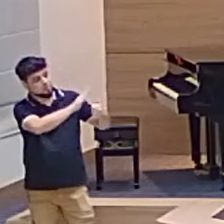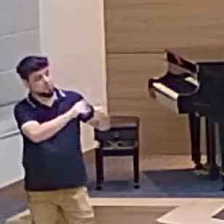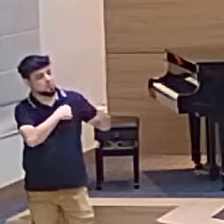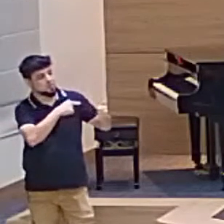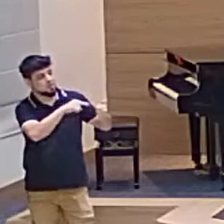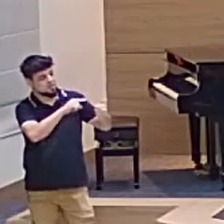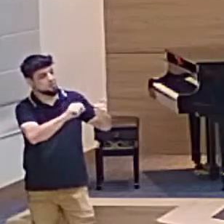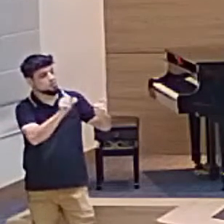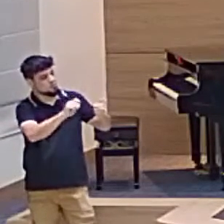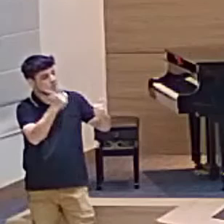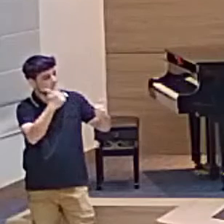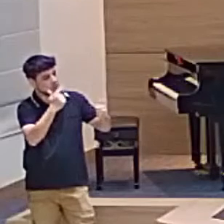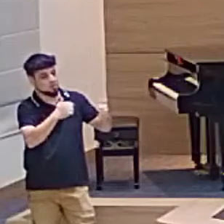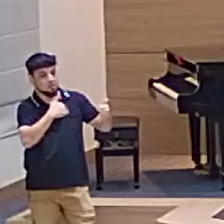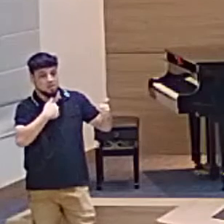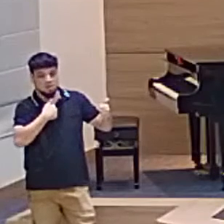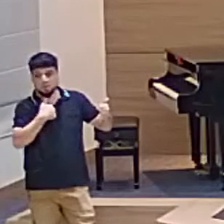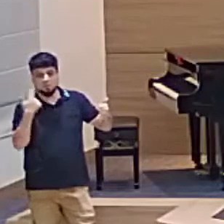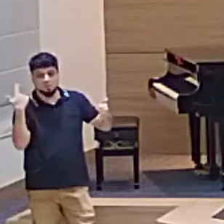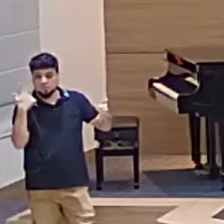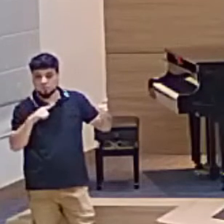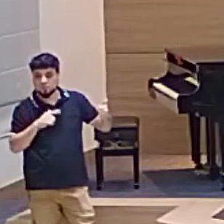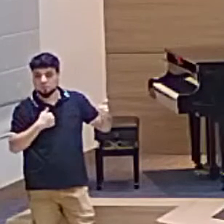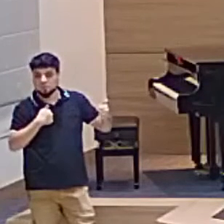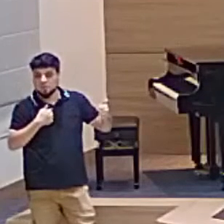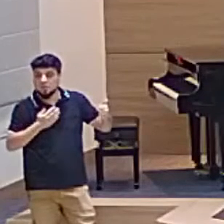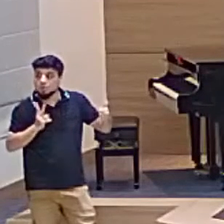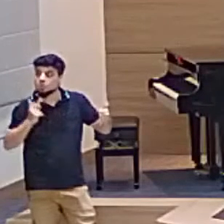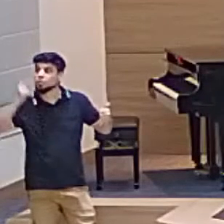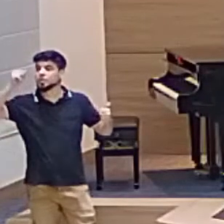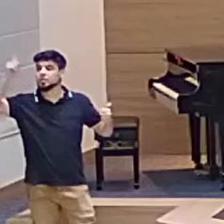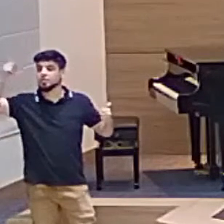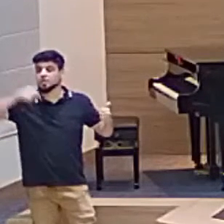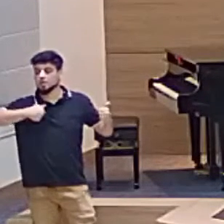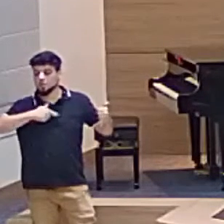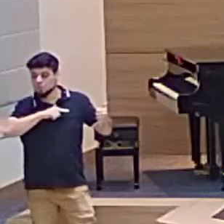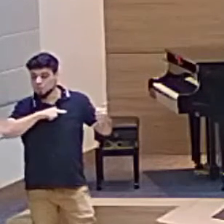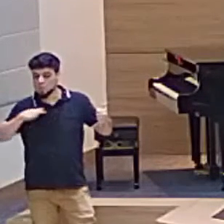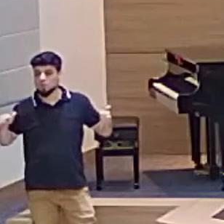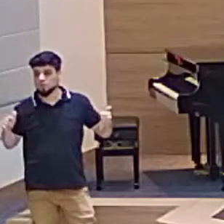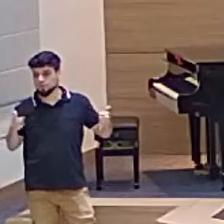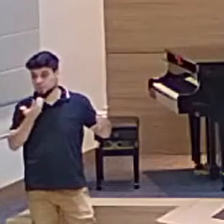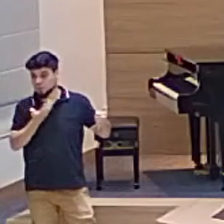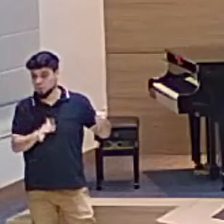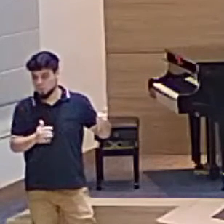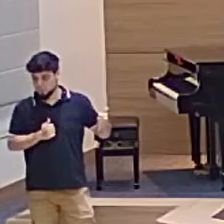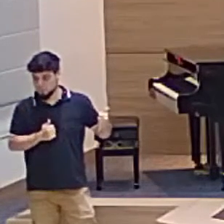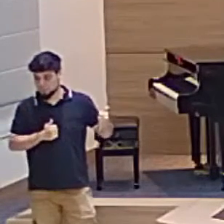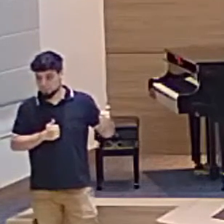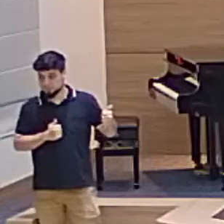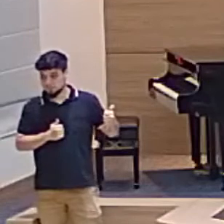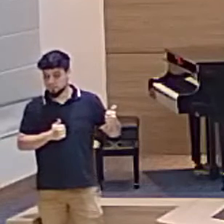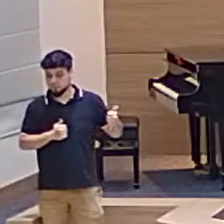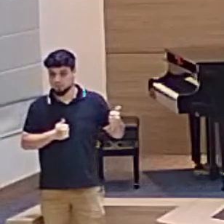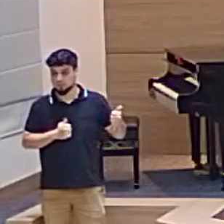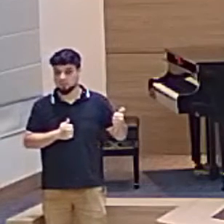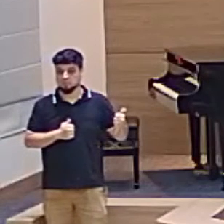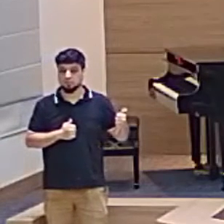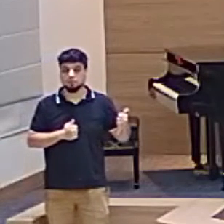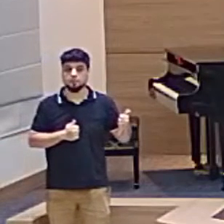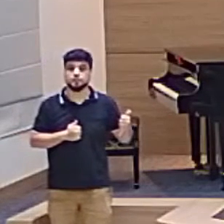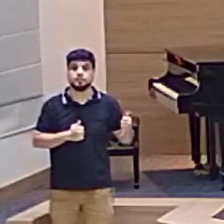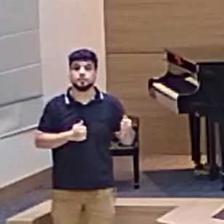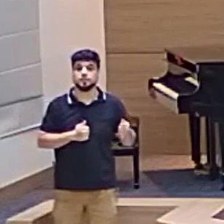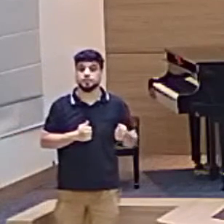pai produziu e ele mesmo não busca ele mesmo é vazio talvez como Ezequias facinho